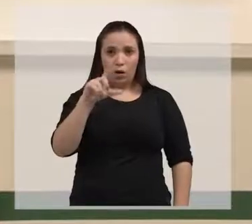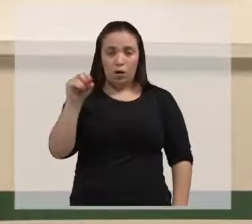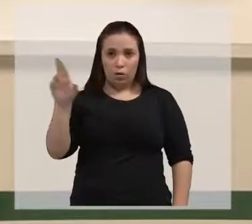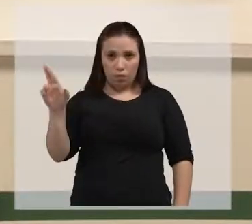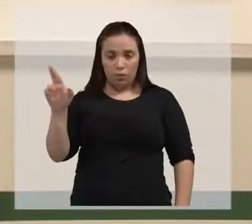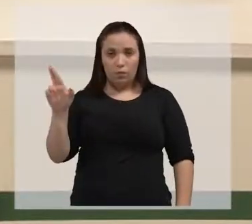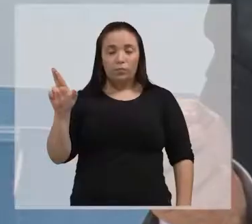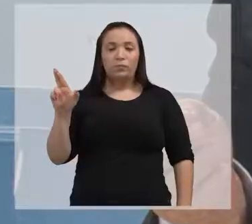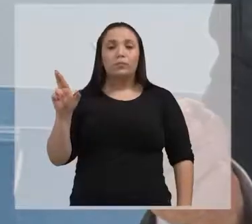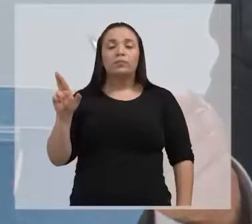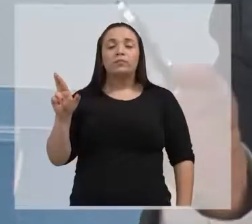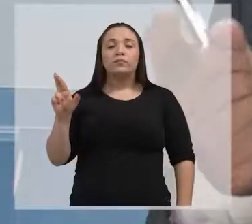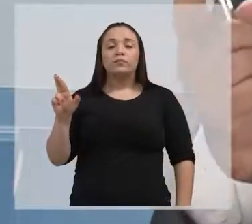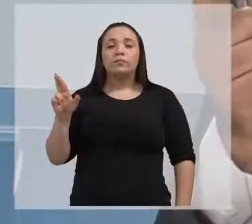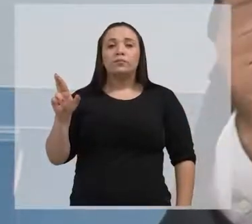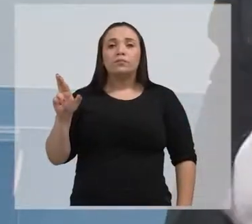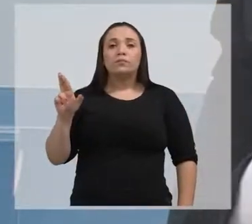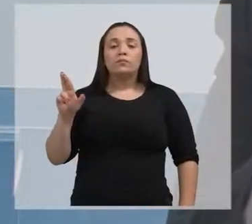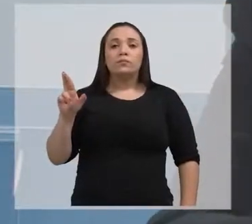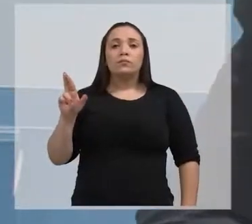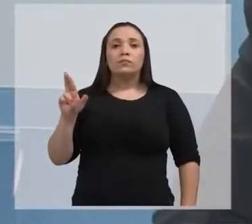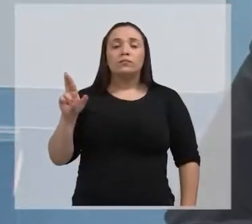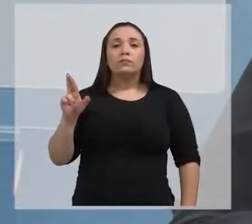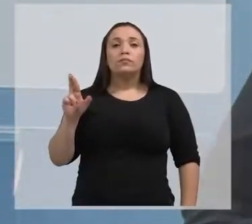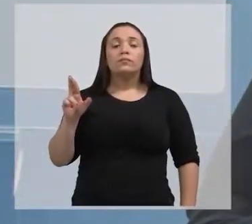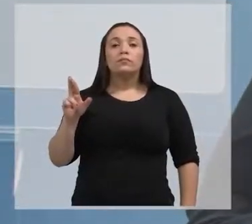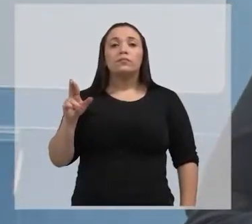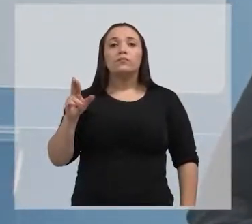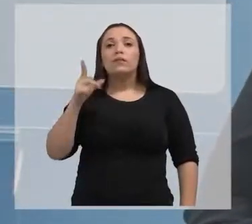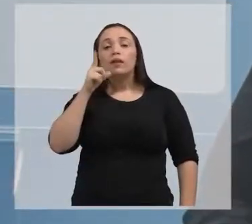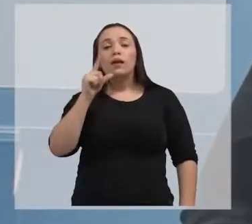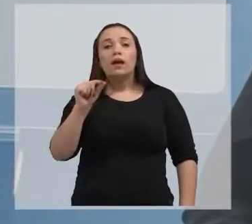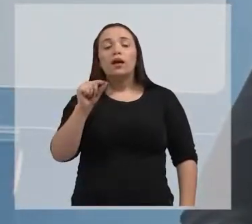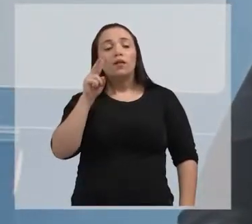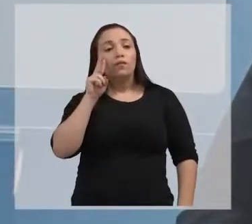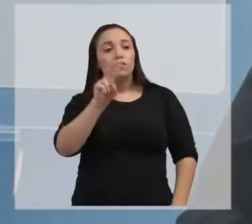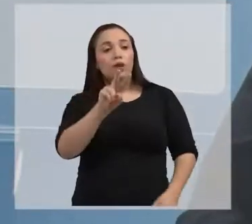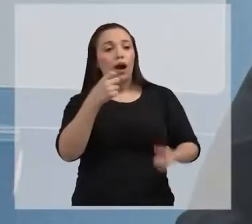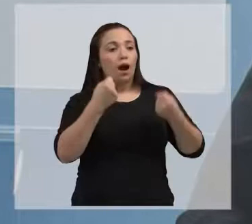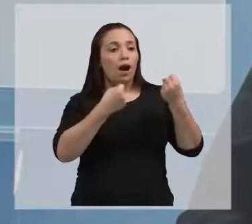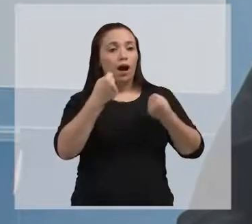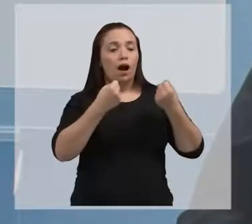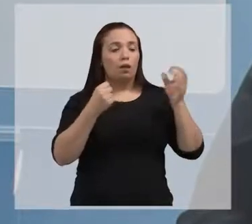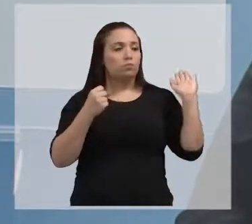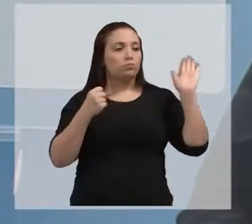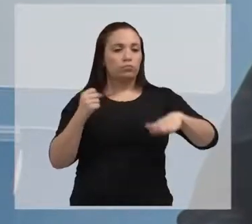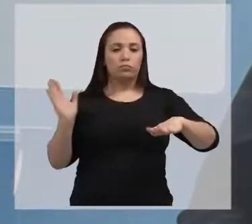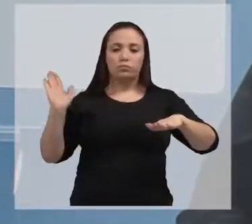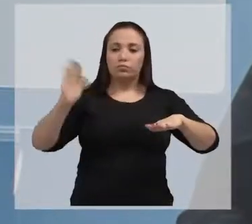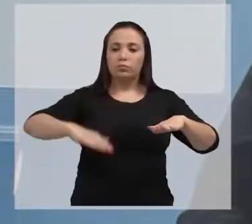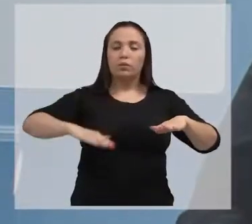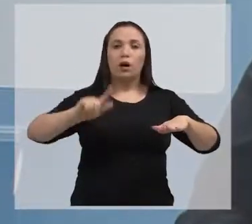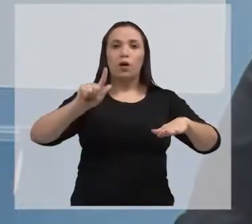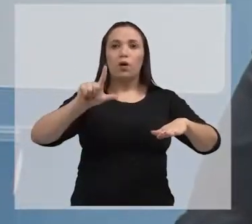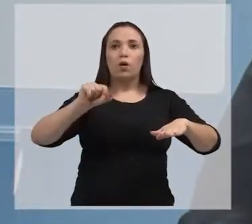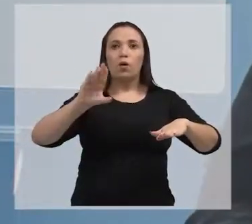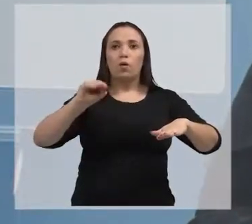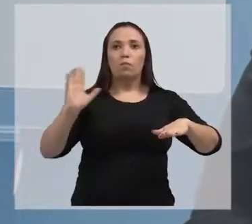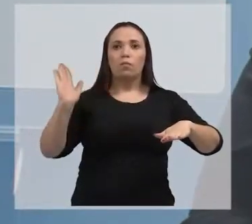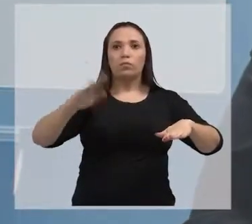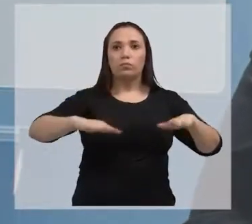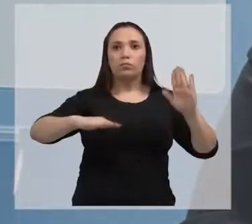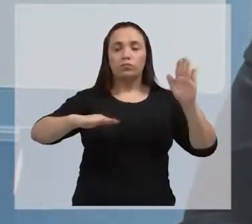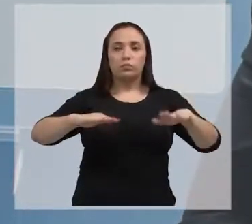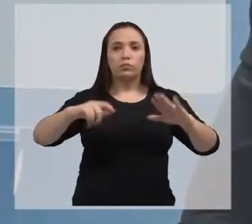hoje. E quem viu os carros da Globo chegar, quem filmou os carros